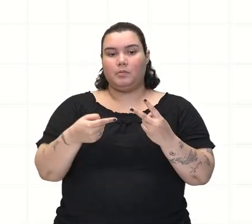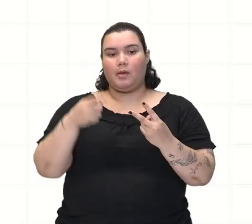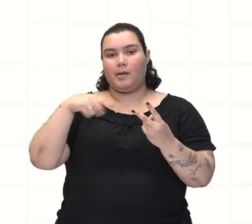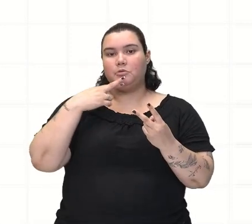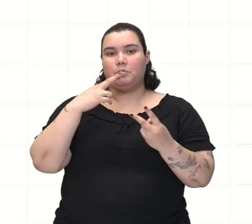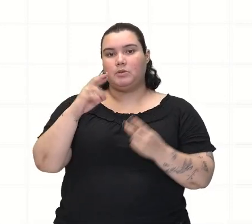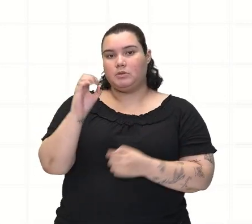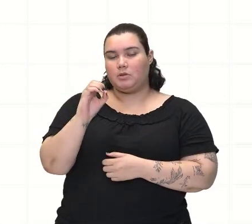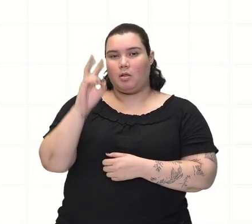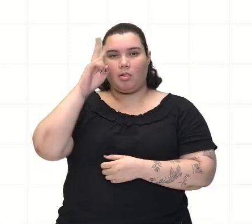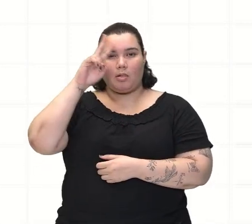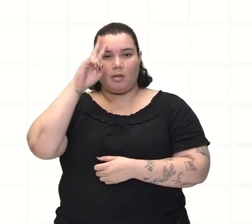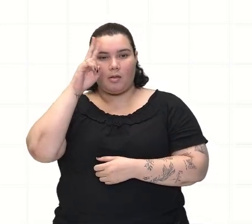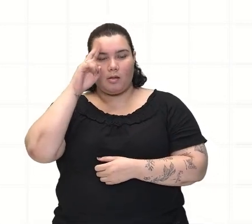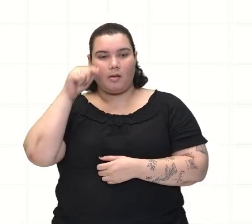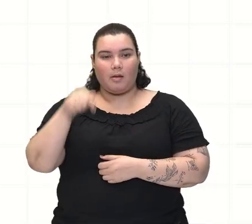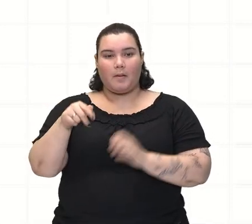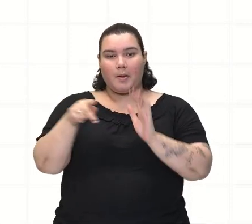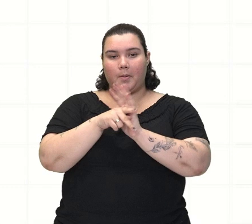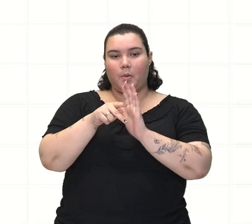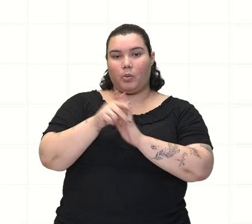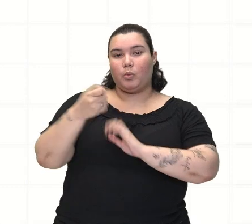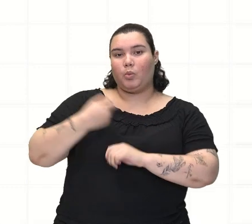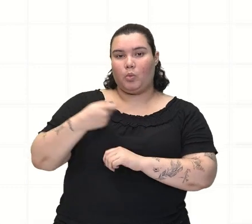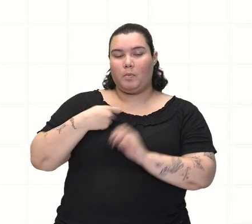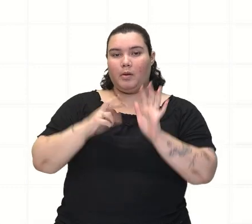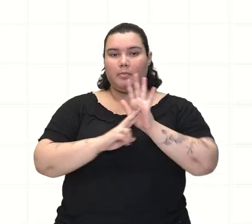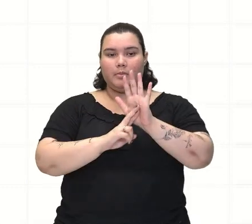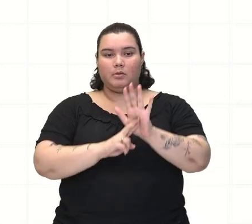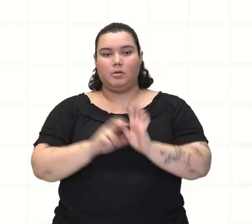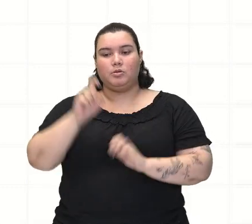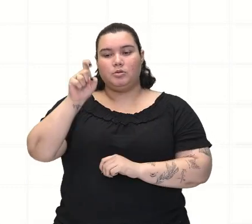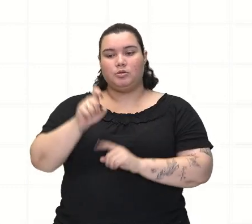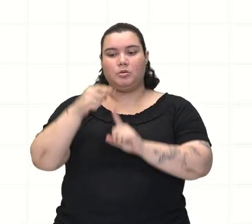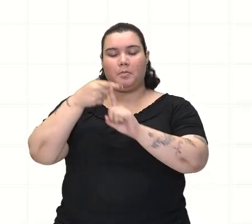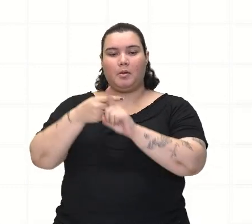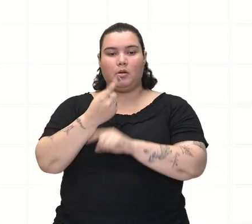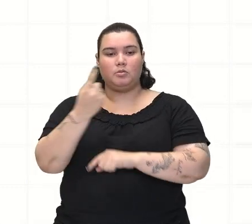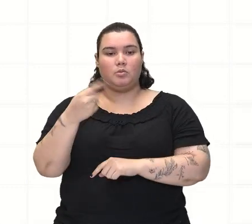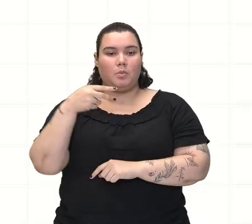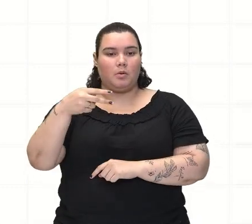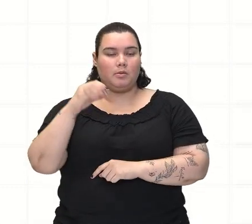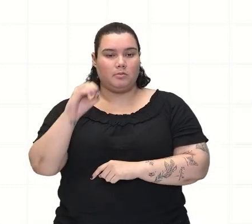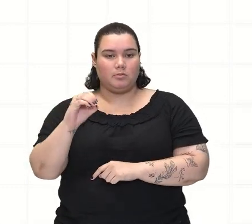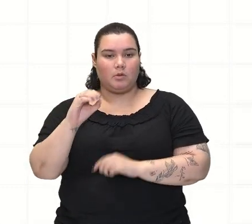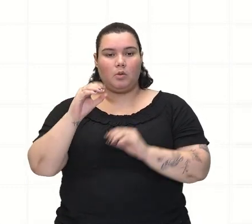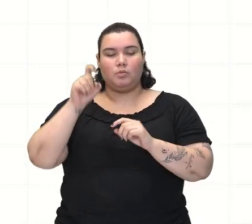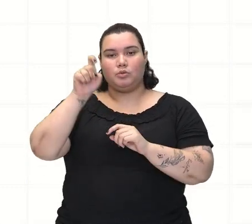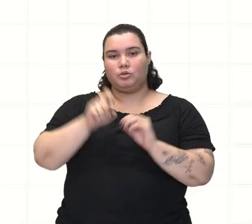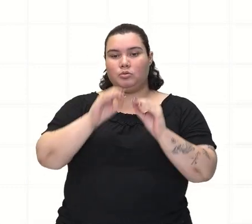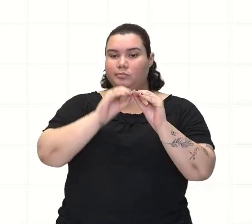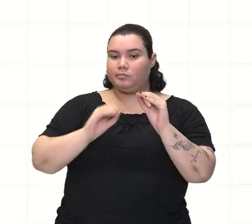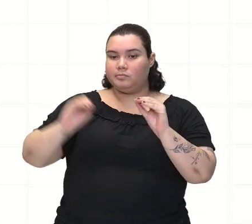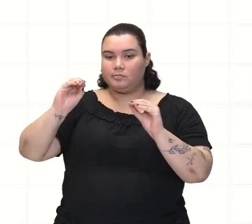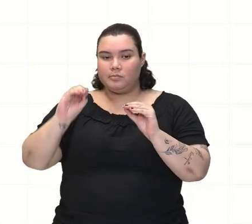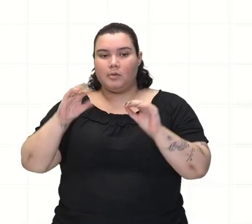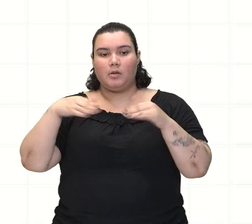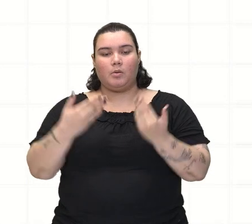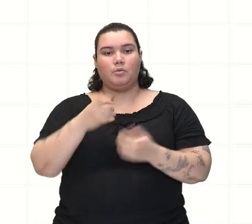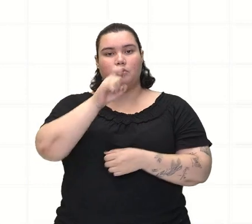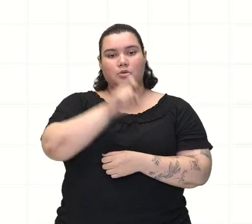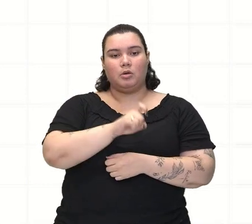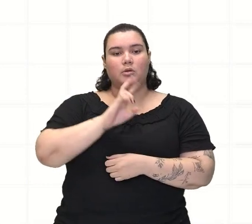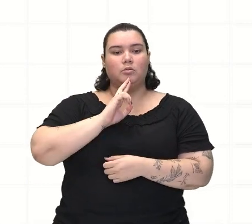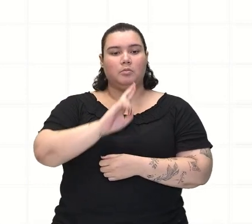0. Lembra que isso aqui está fazendo o papel de um número. Então, x mais 1 é igual a 0. Isolando o x, nós temos que x